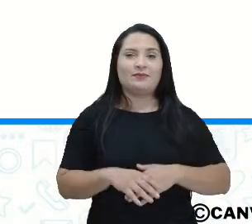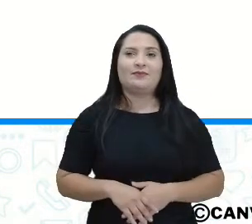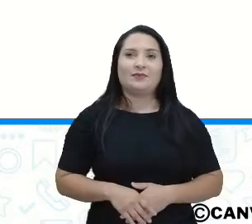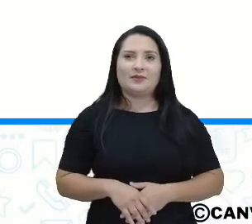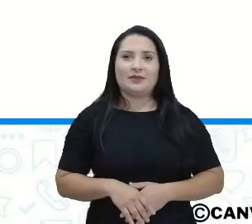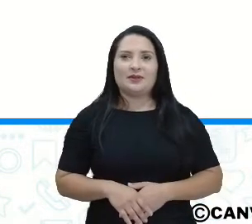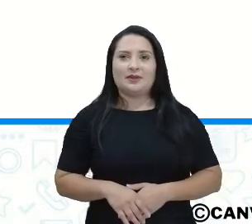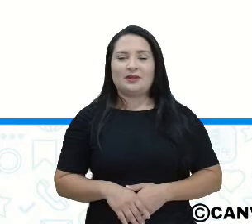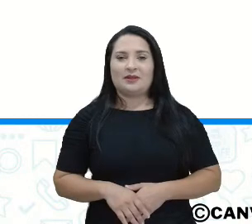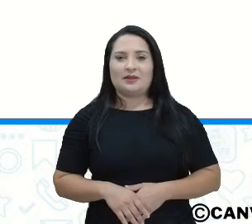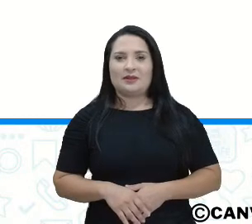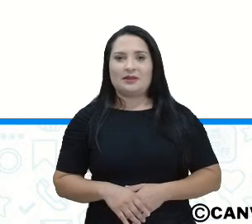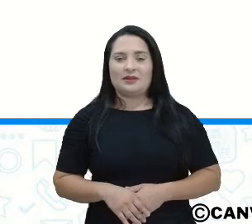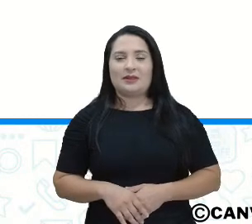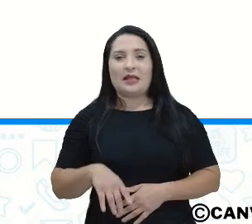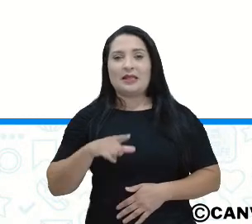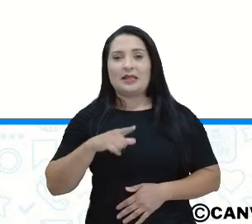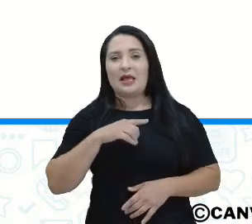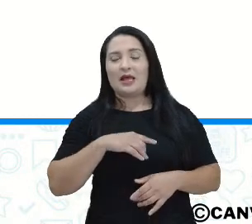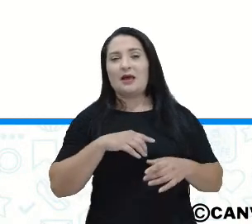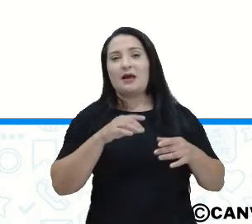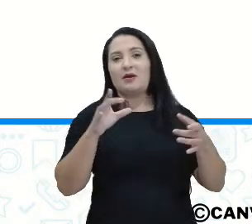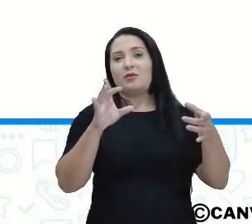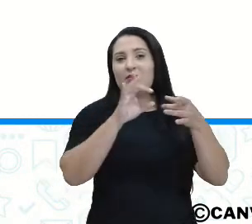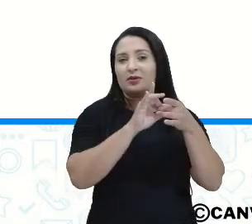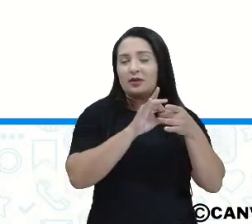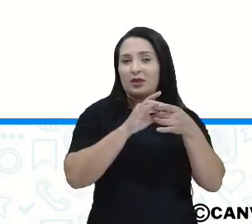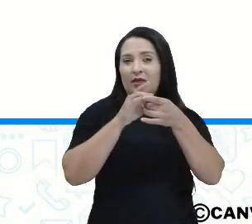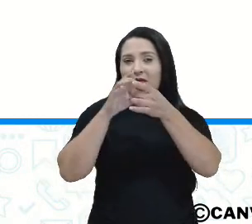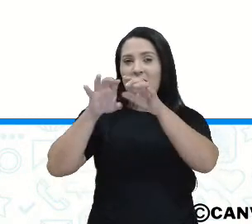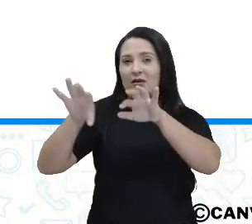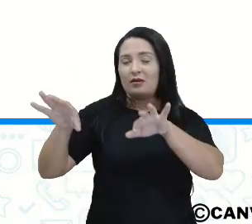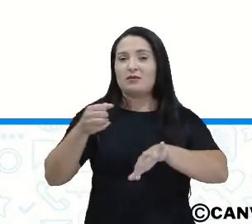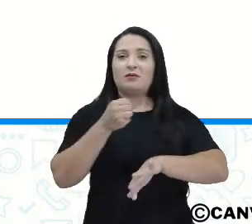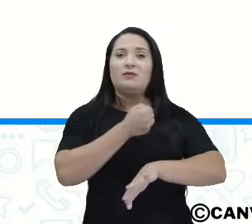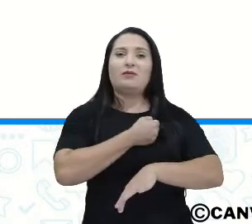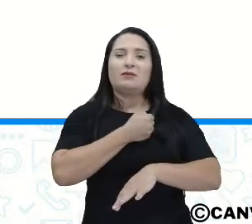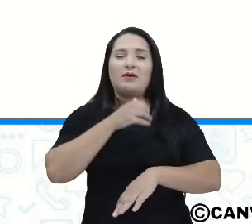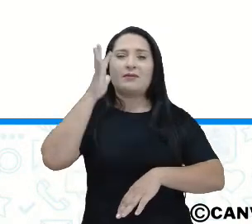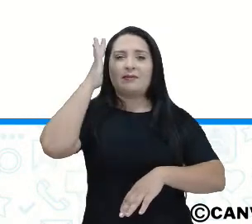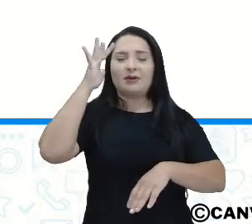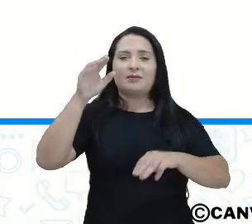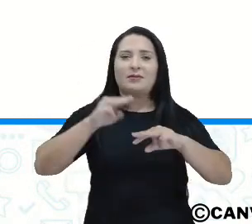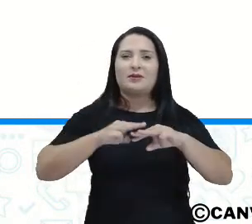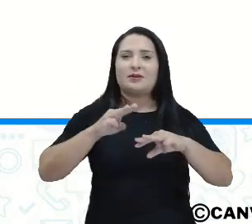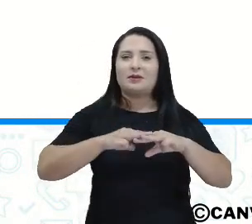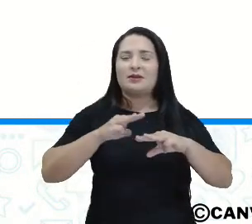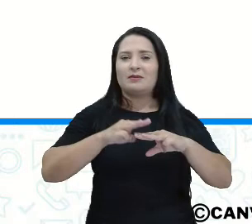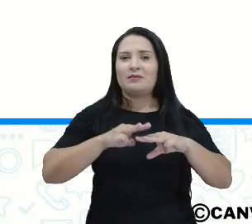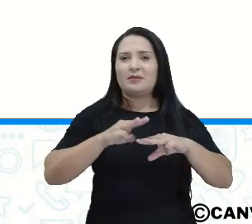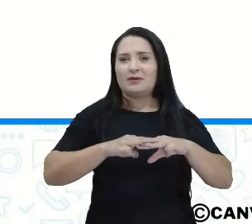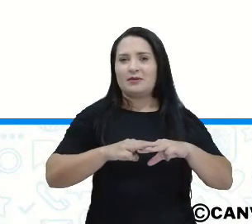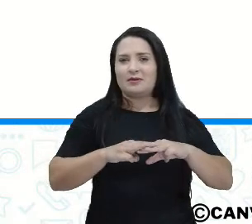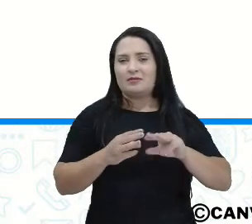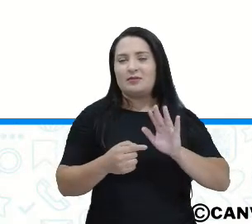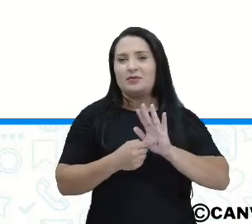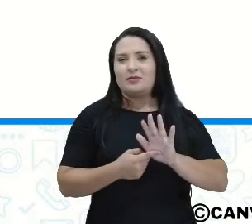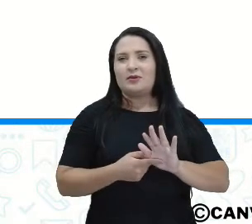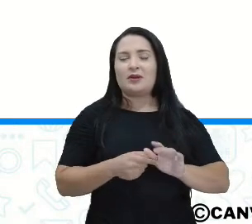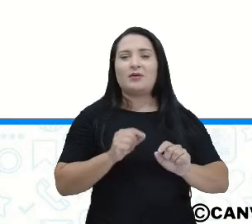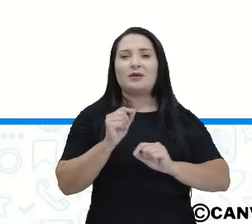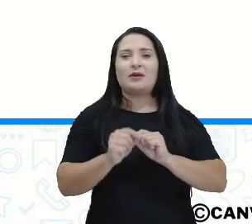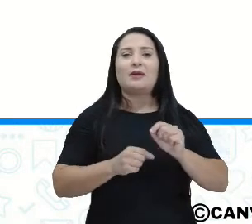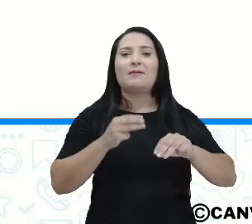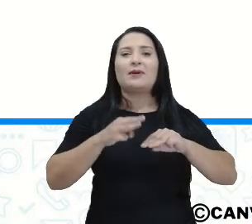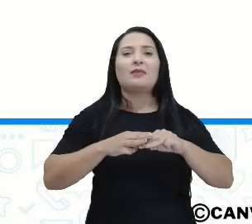aí, por meio da composição e decomposição, a gente teve ali o pensamento matemático para desvendar o mistério matemático dos piratas